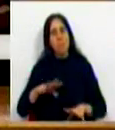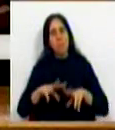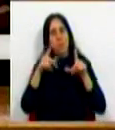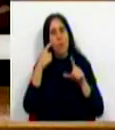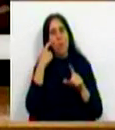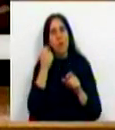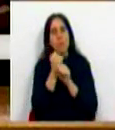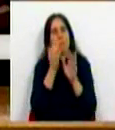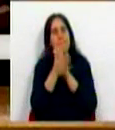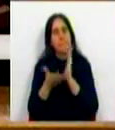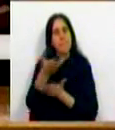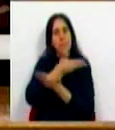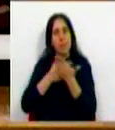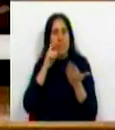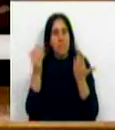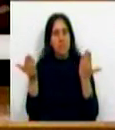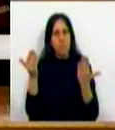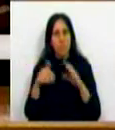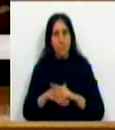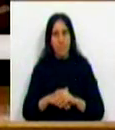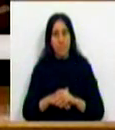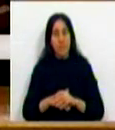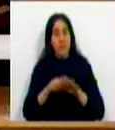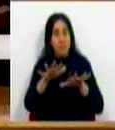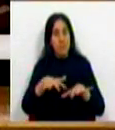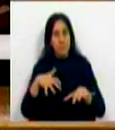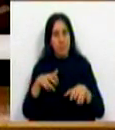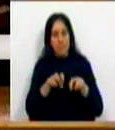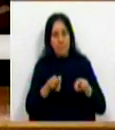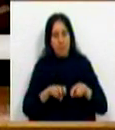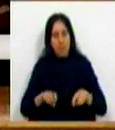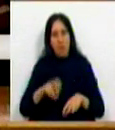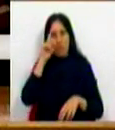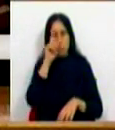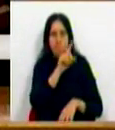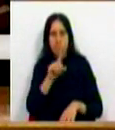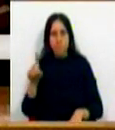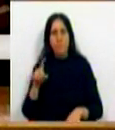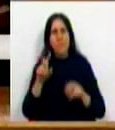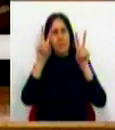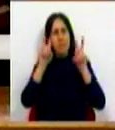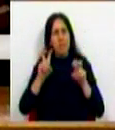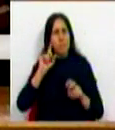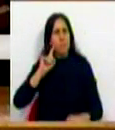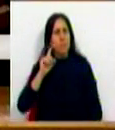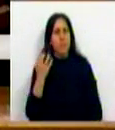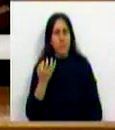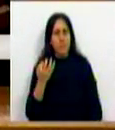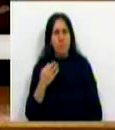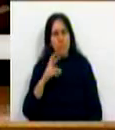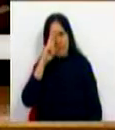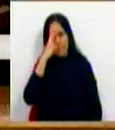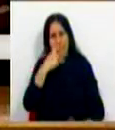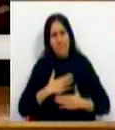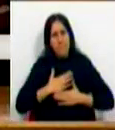equilíbrios do mercado de trabalho. Há nesta Assembleia bancadas que estão conscientes da importância destes temas e empenhadas em